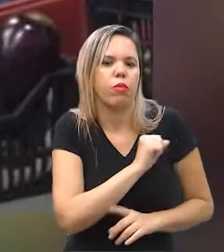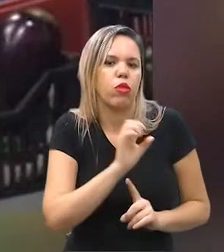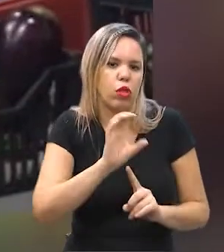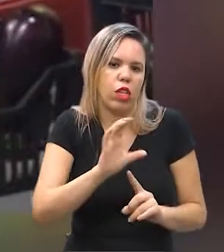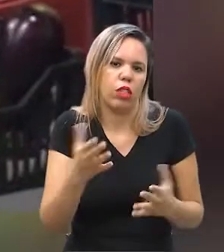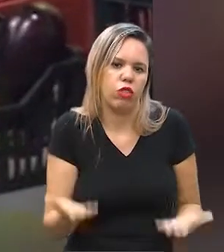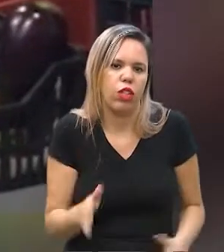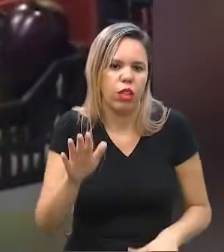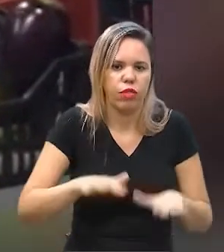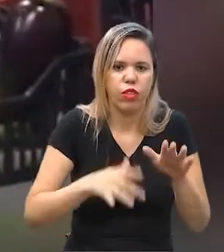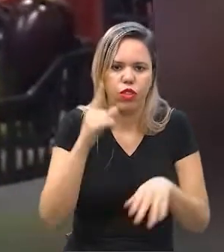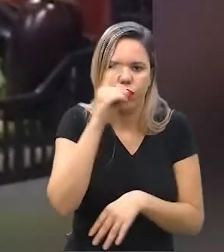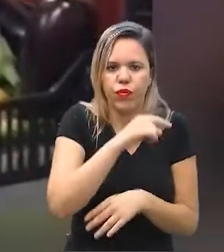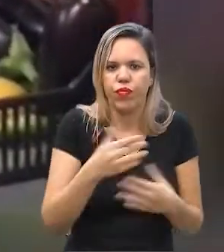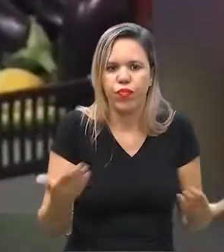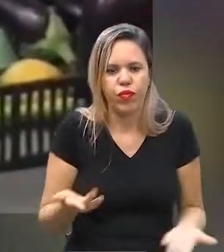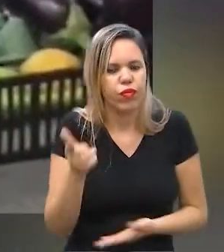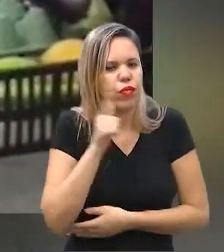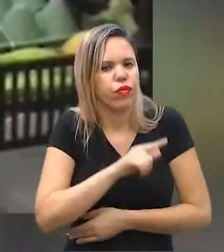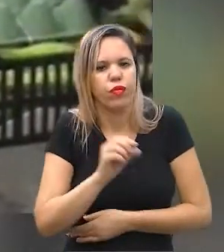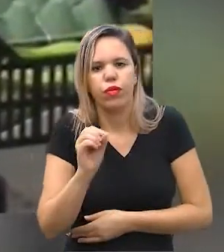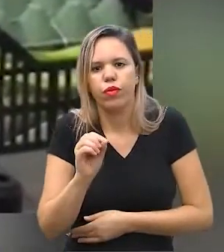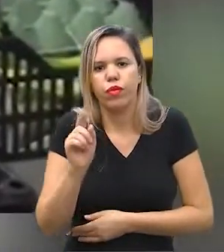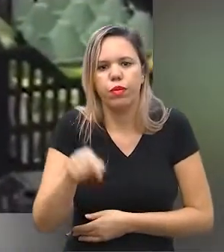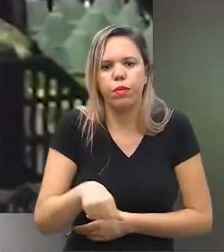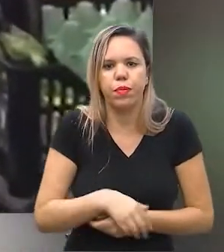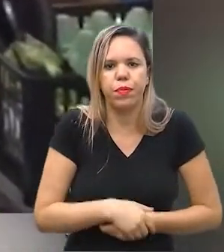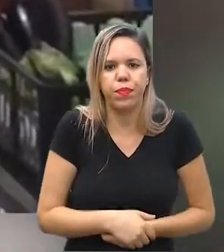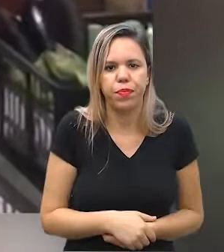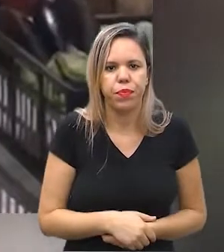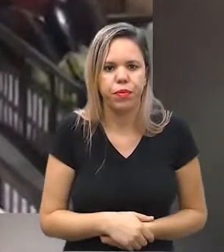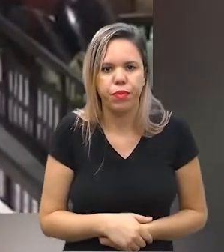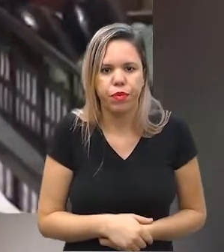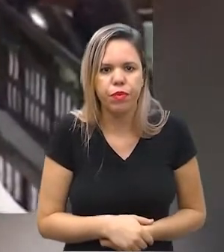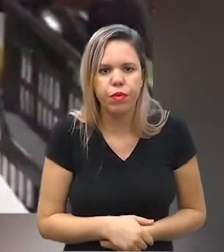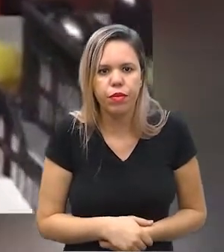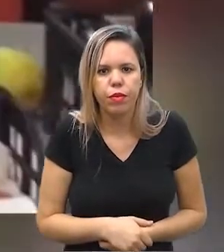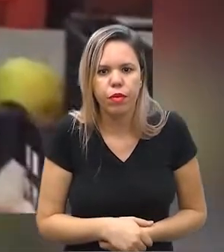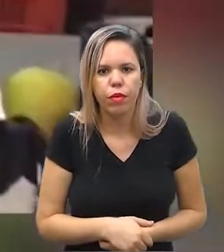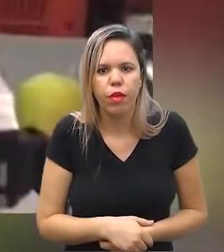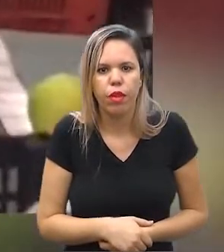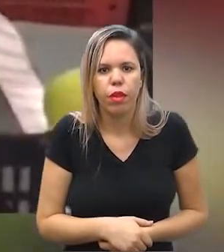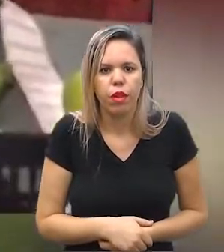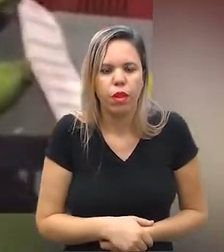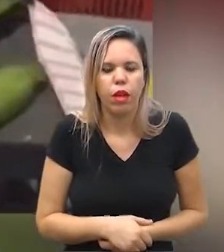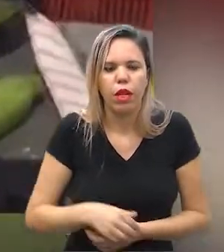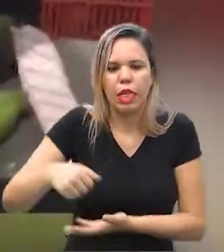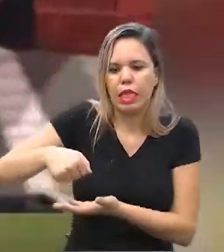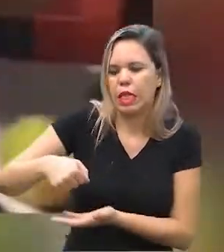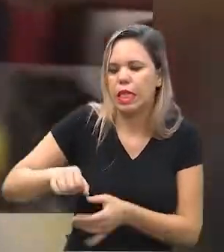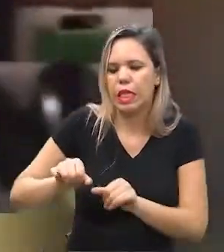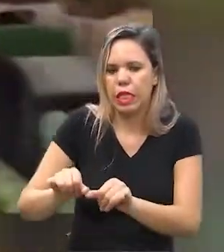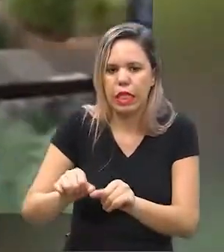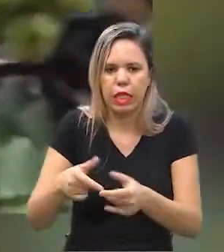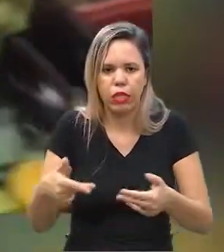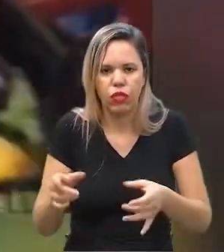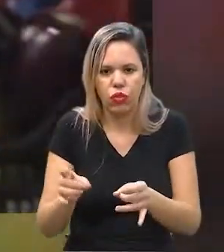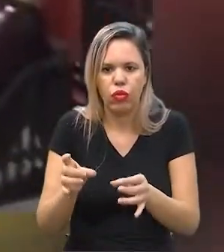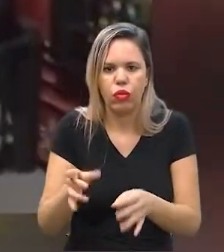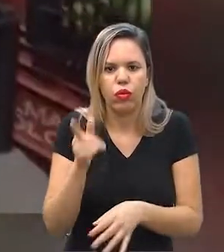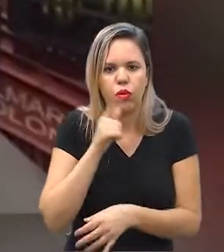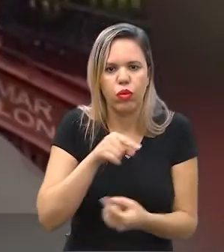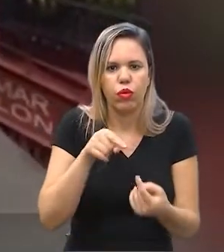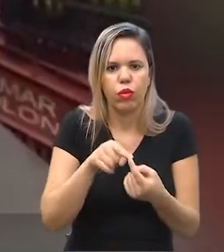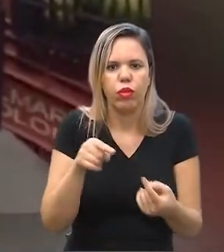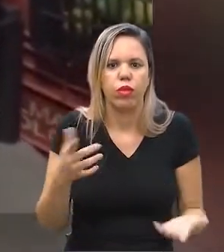muito difícil hoje a gente conseguir isso dentro de um sacolão, de um supermercado, né,